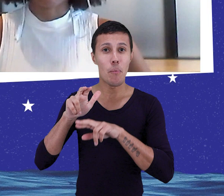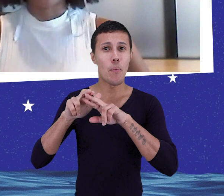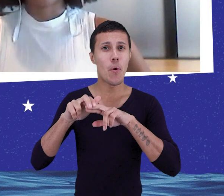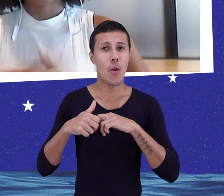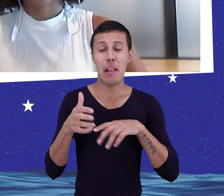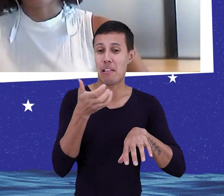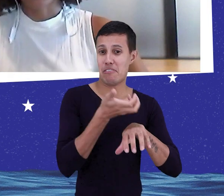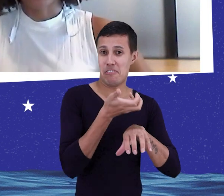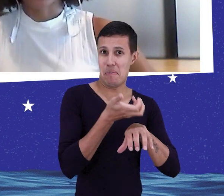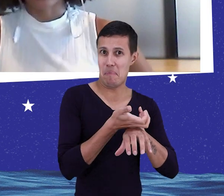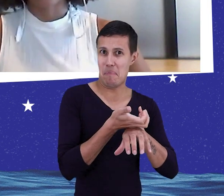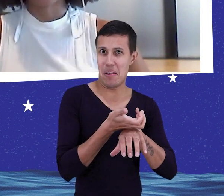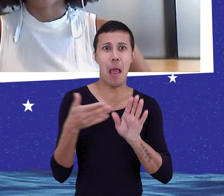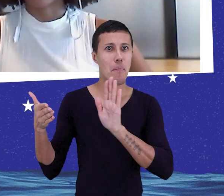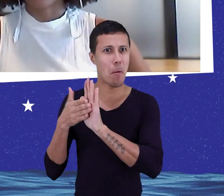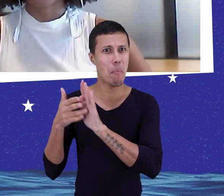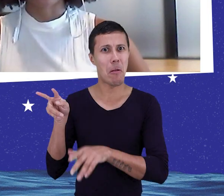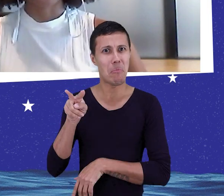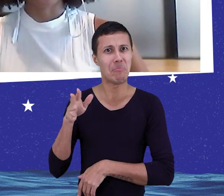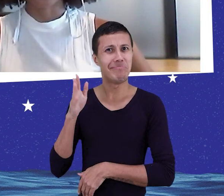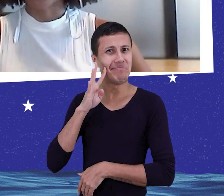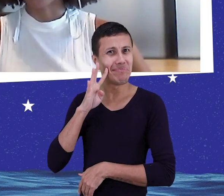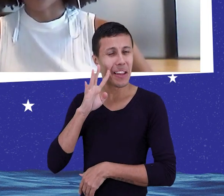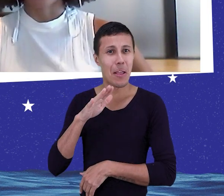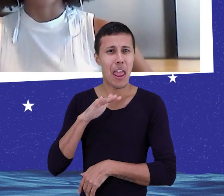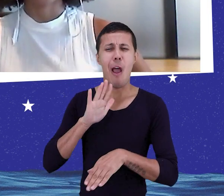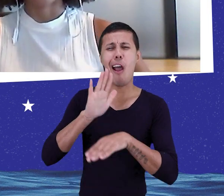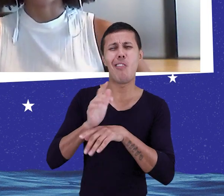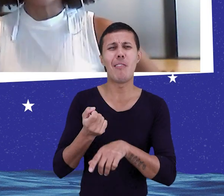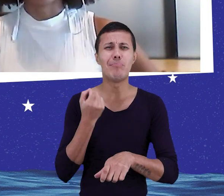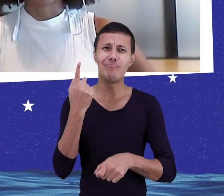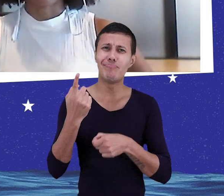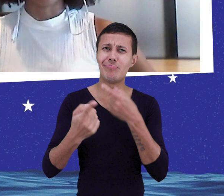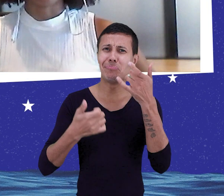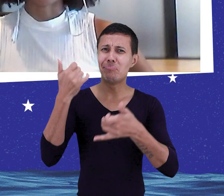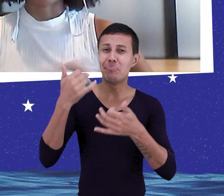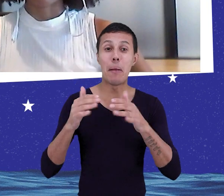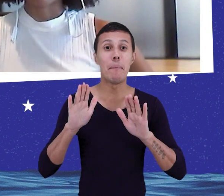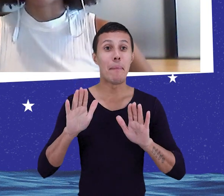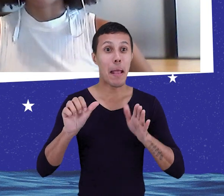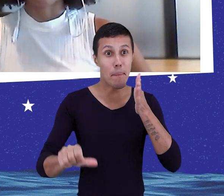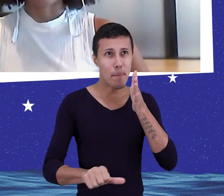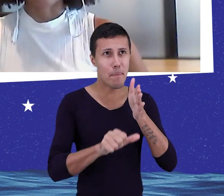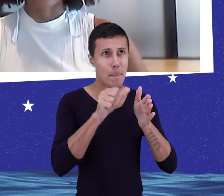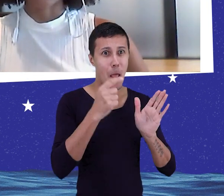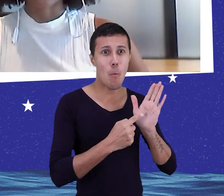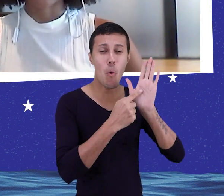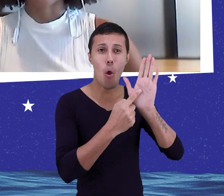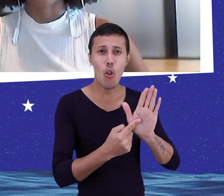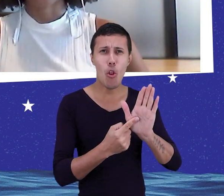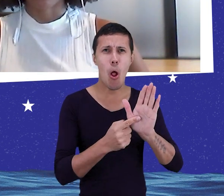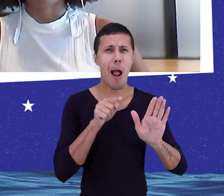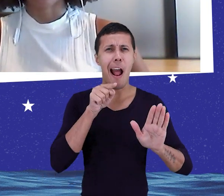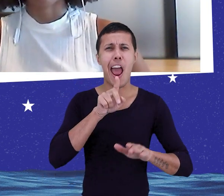tanto a disciplina quanto a proposta dele, fui ali ajudando muito pontualmente, né. Então, acho que a primeira apresentação da ideia da